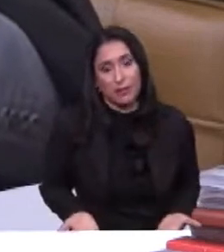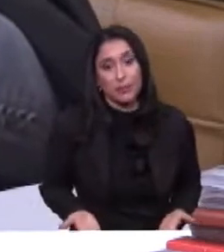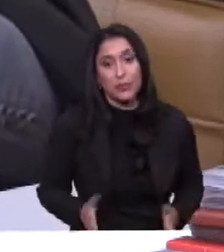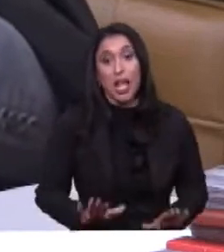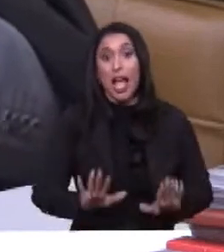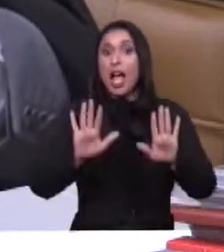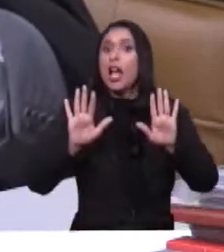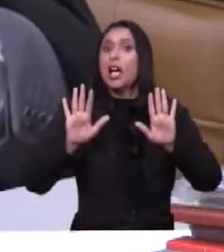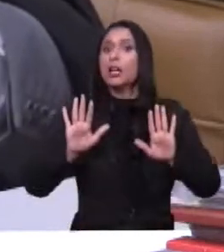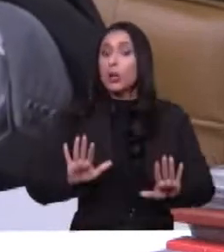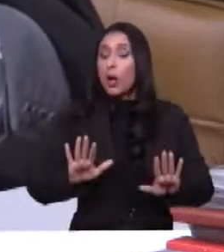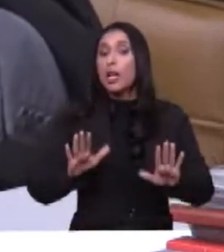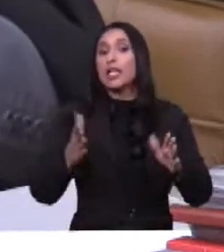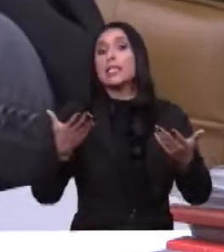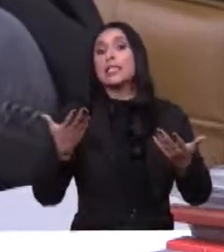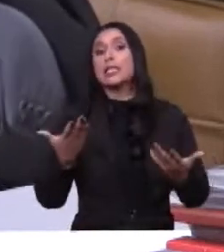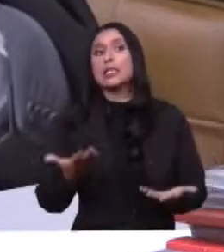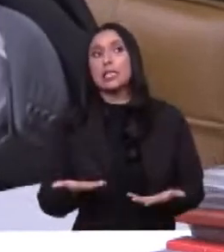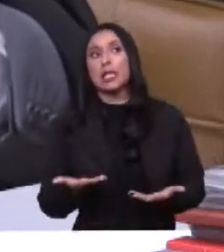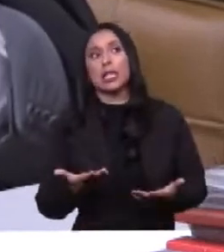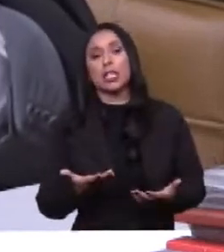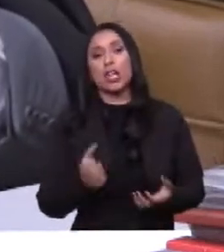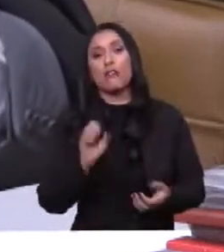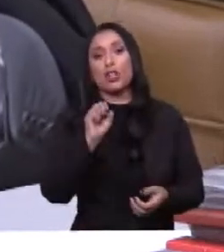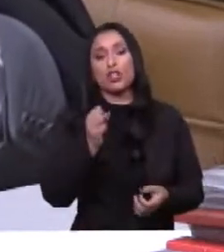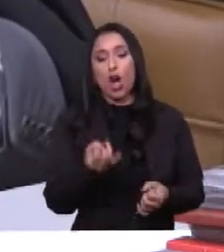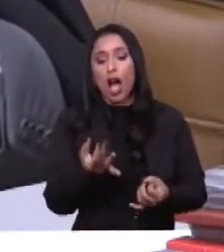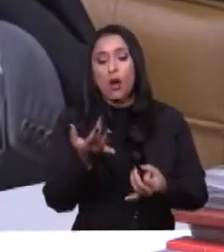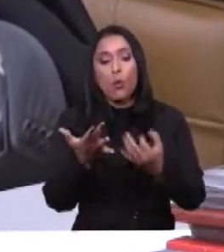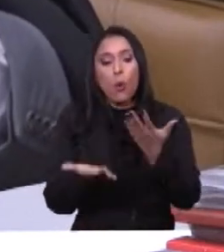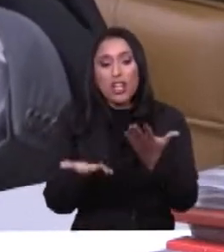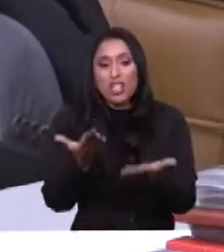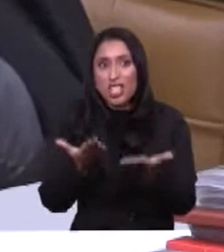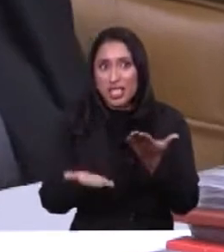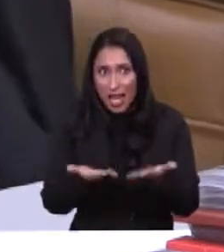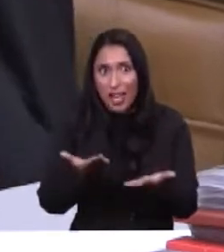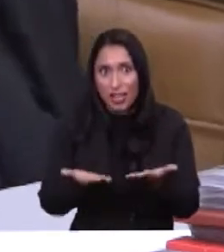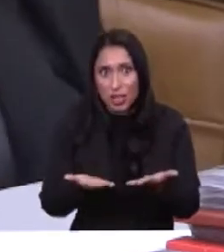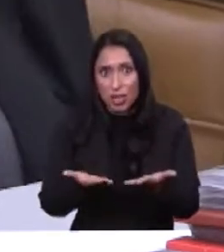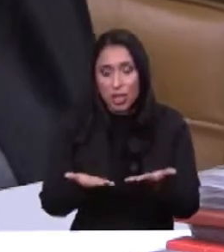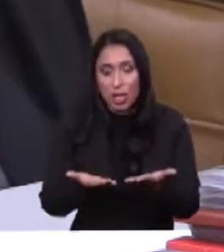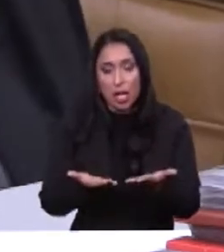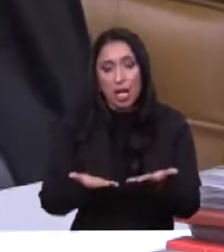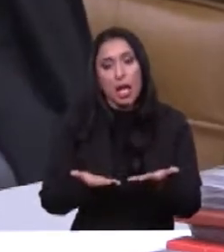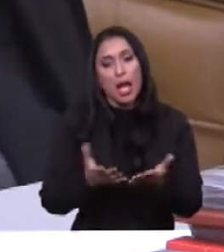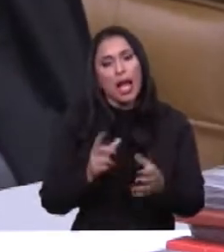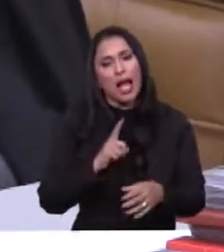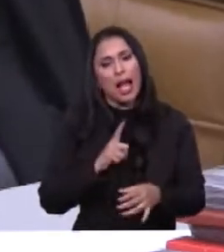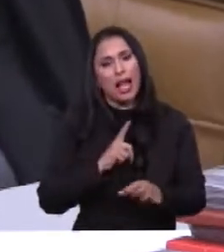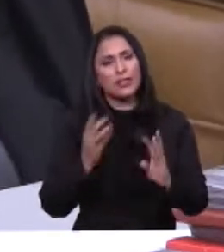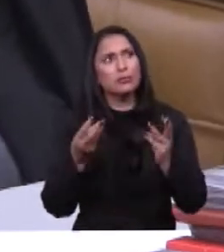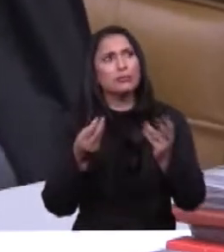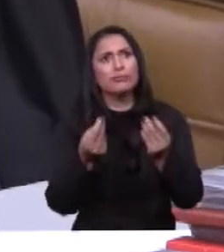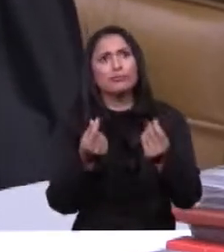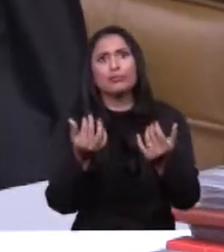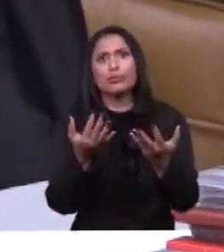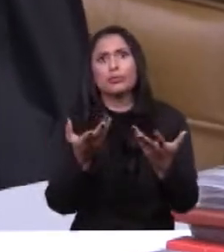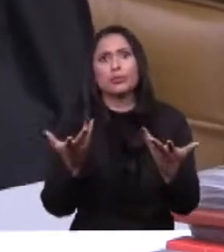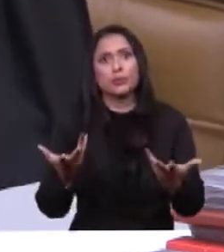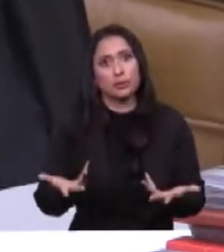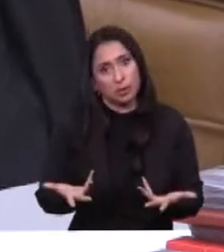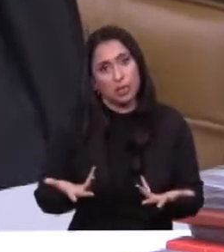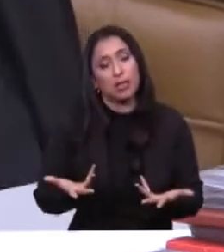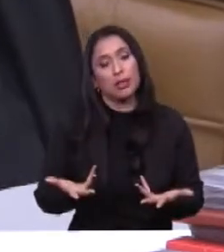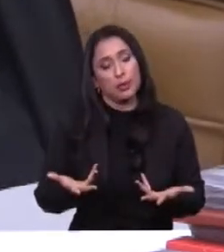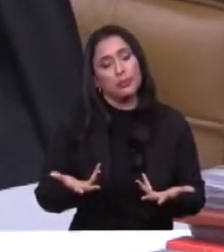Agora, quando só o peso estiver em jogo, aí fica a subjetividade muito grande. Então, por